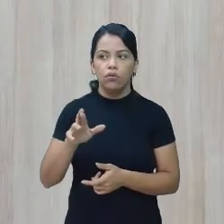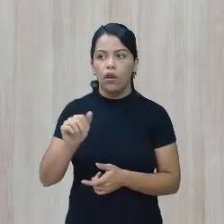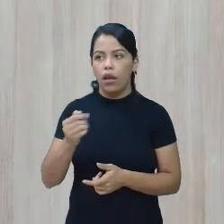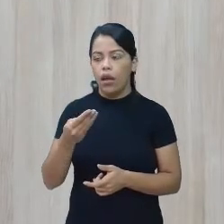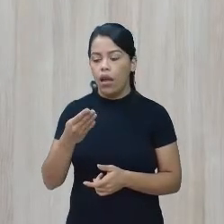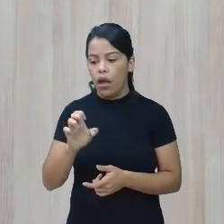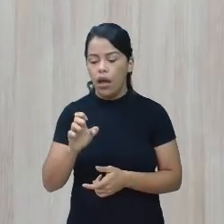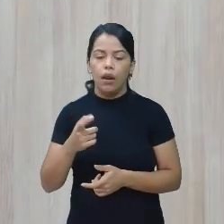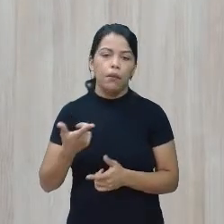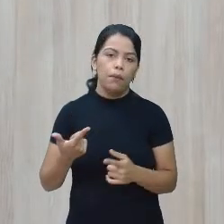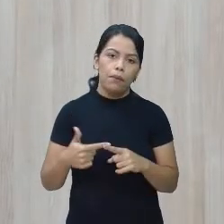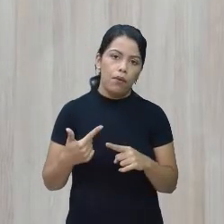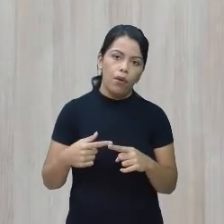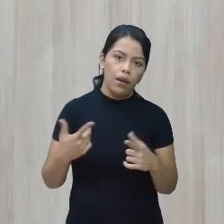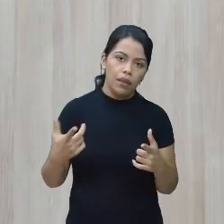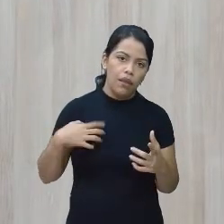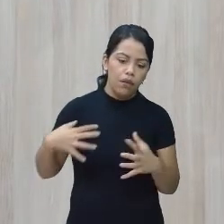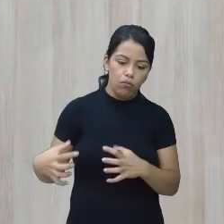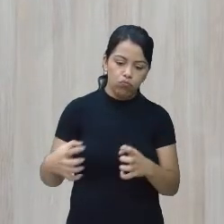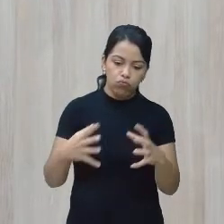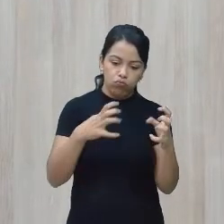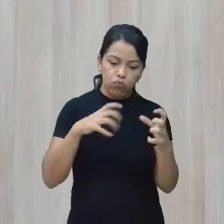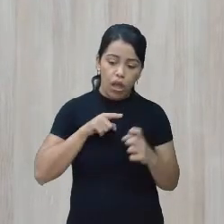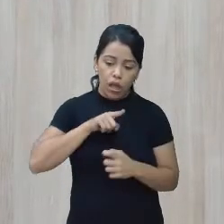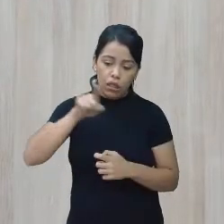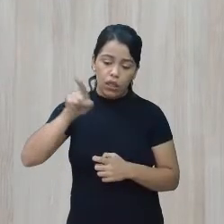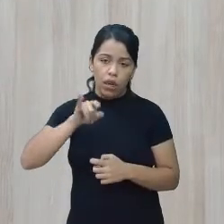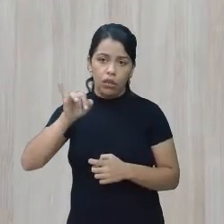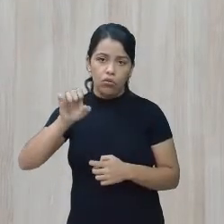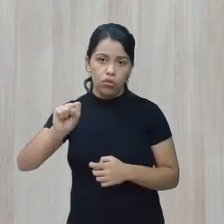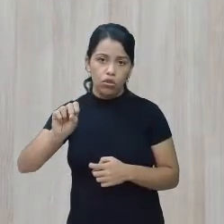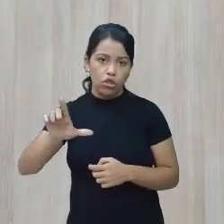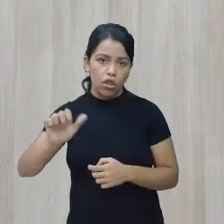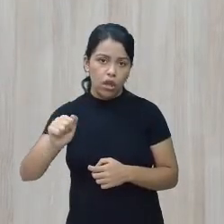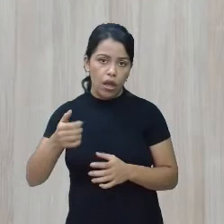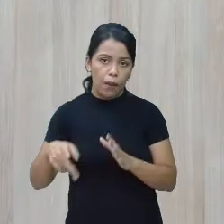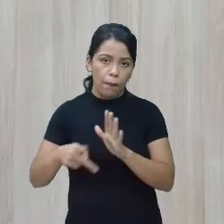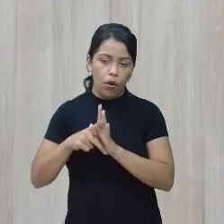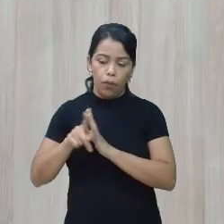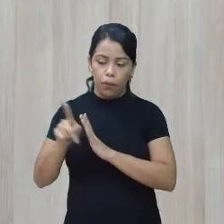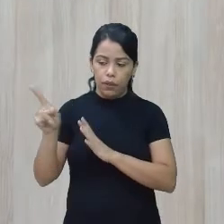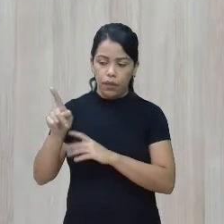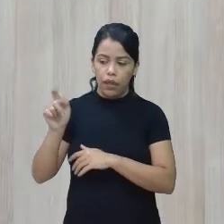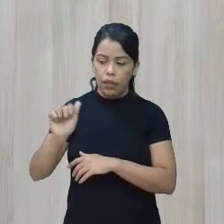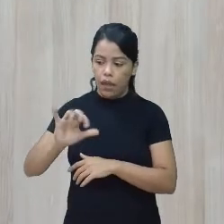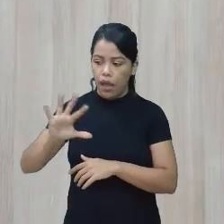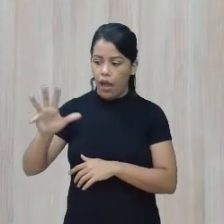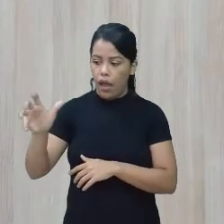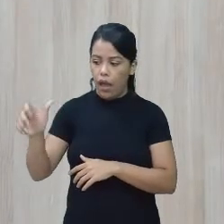de expansão do islamismo na região da África subsaariana, né, você vai aprendendo em